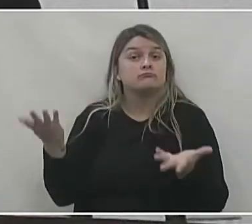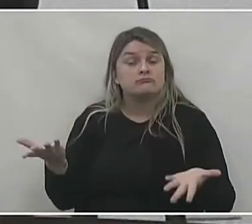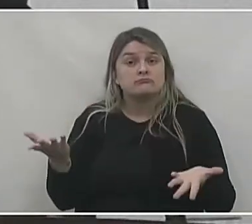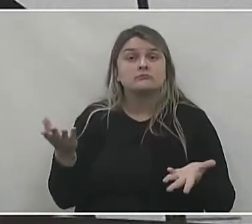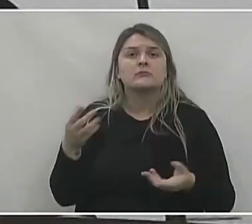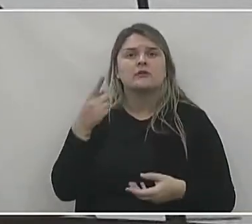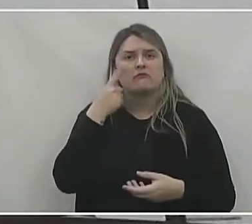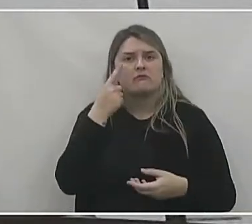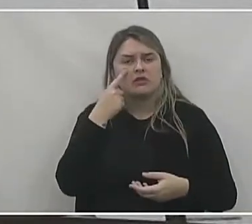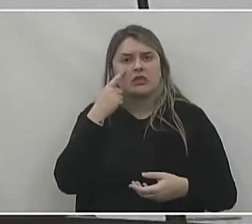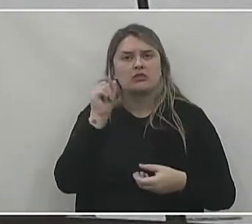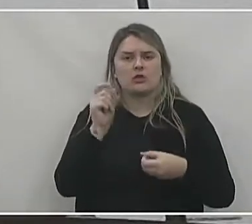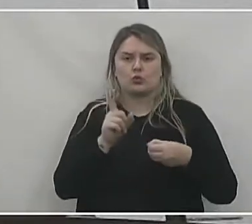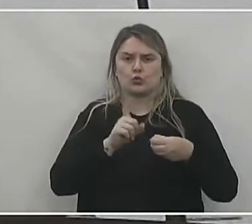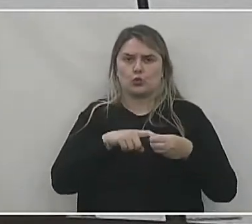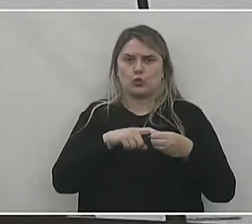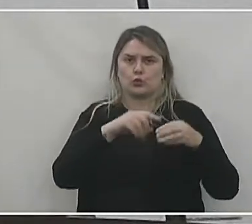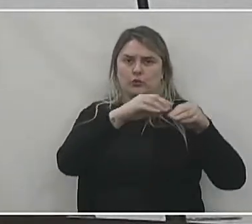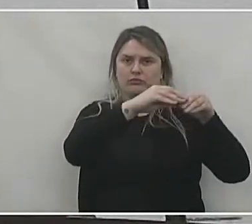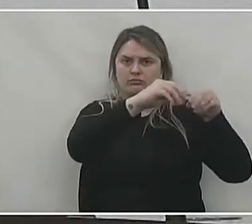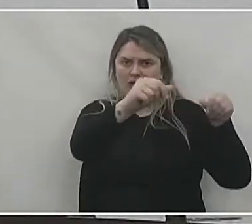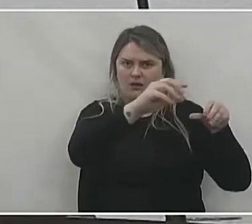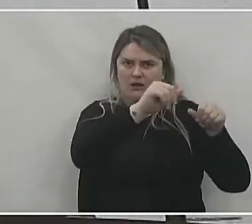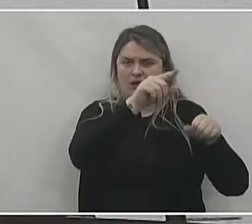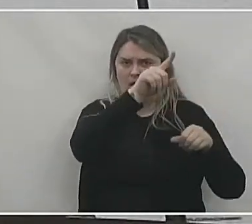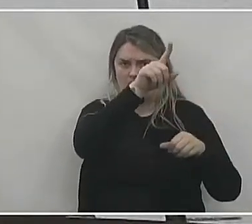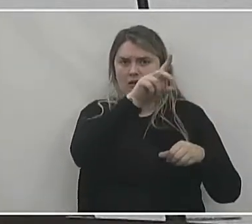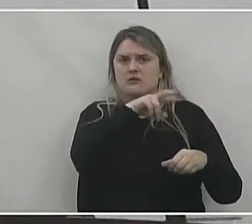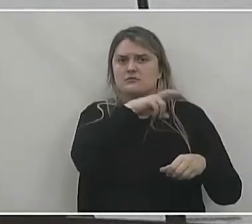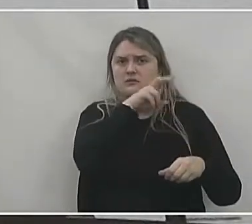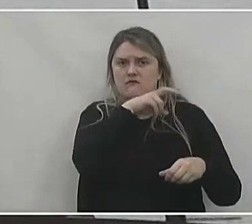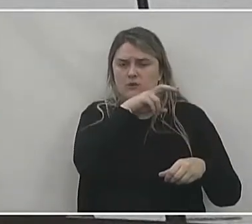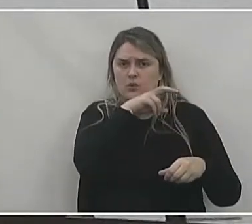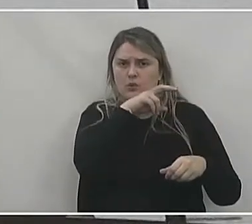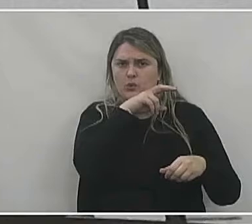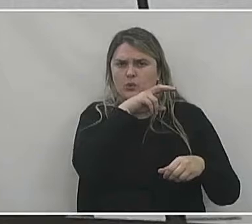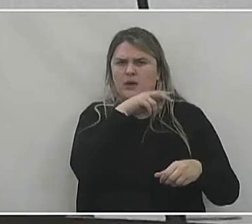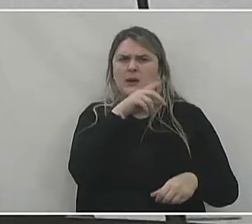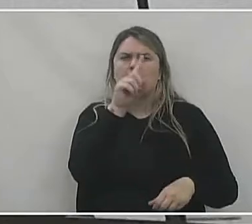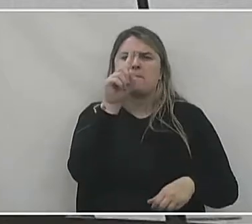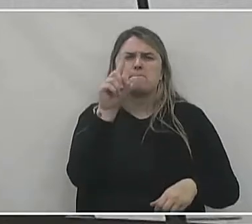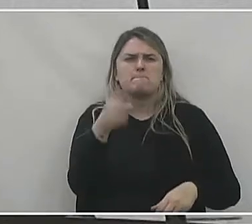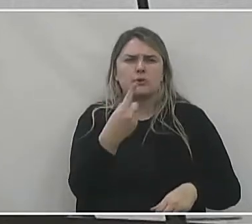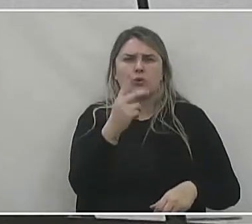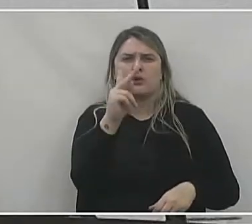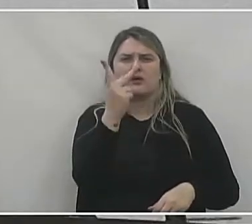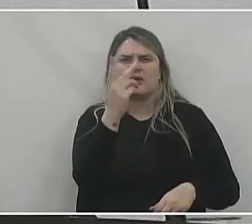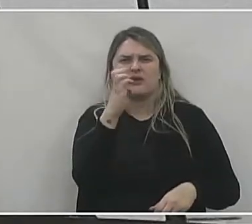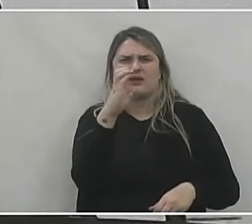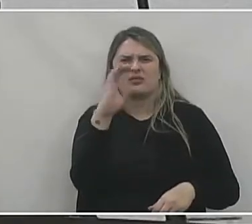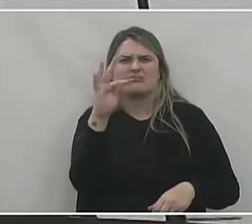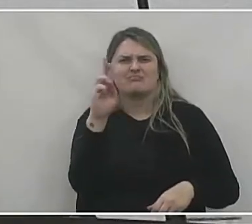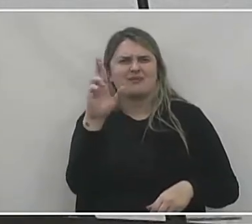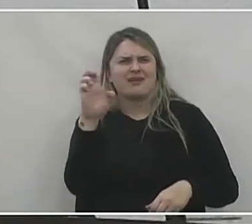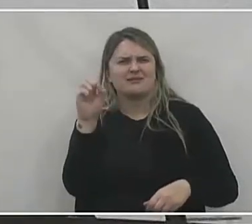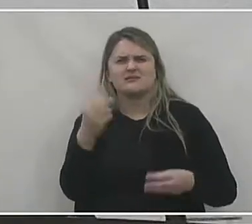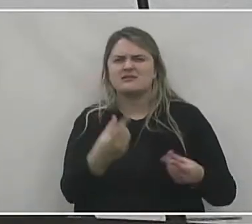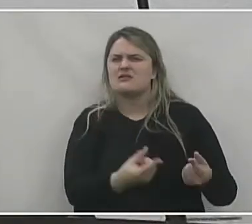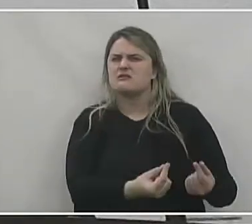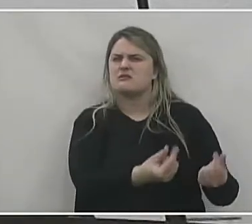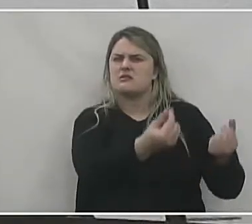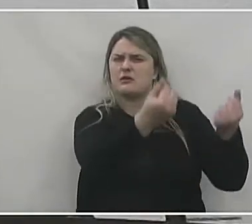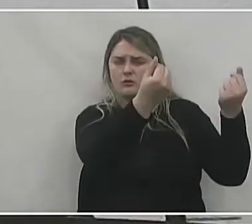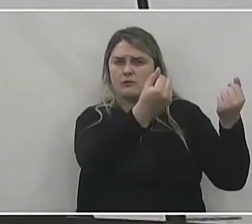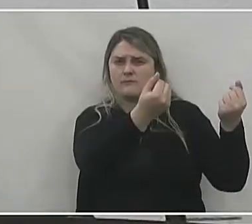Então você pega um proprietário de terra lá em Cascavel, o cara com 1.000 hectares, ele é riquíssimo.